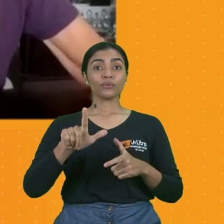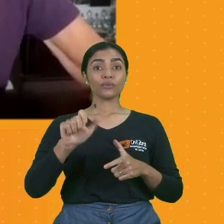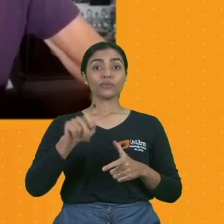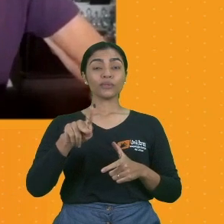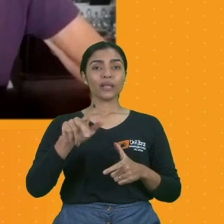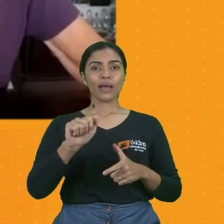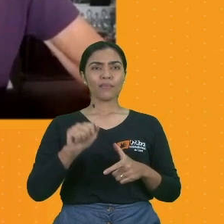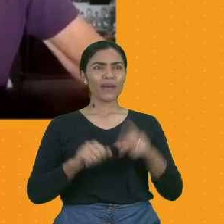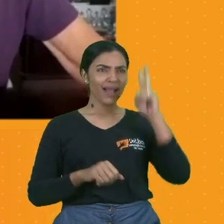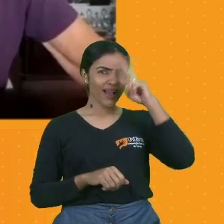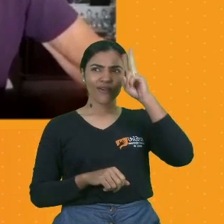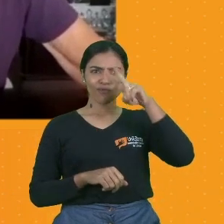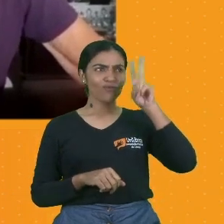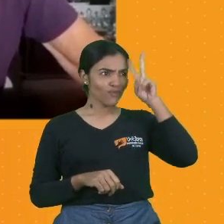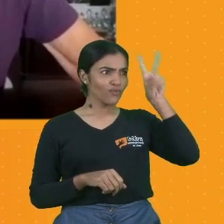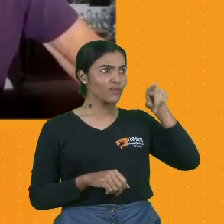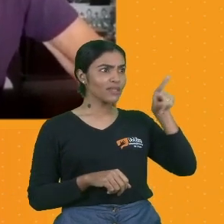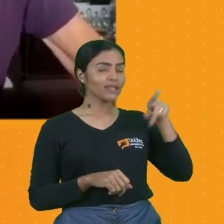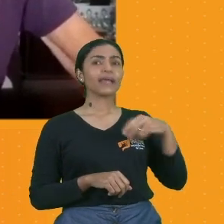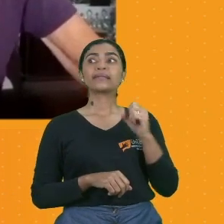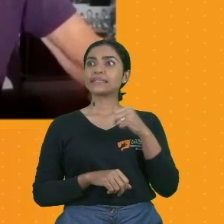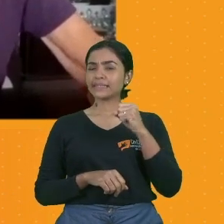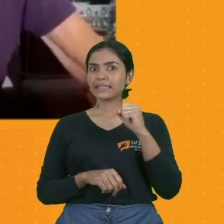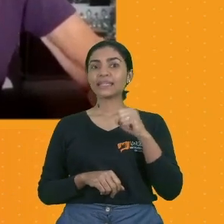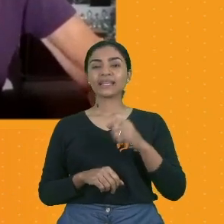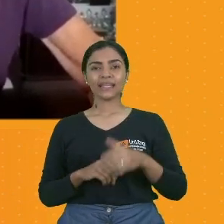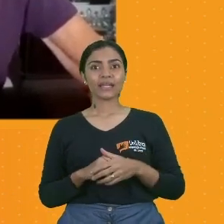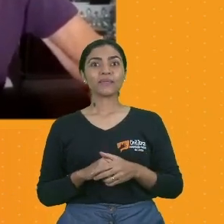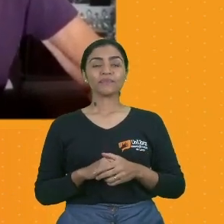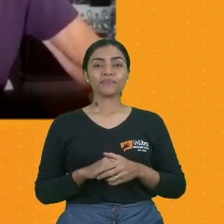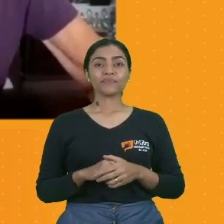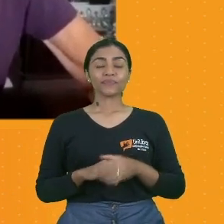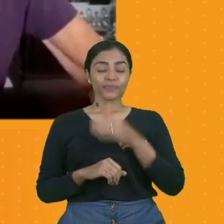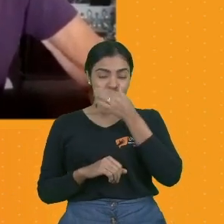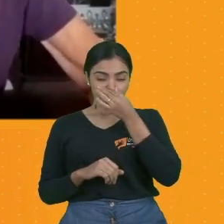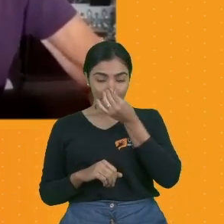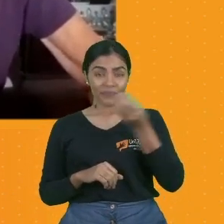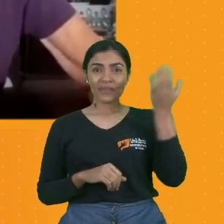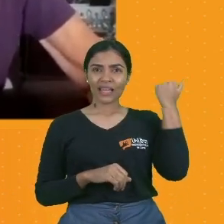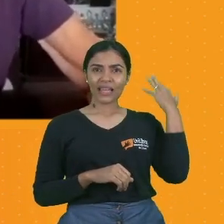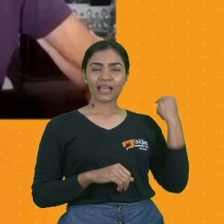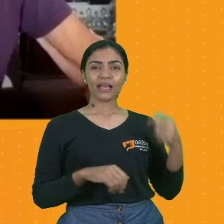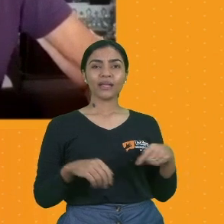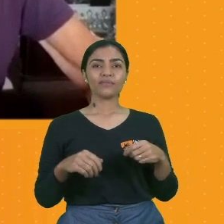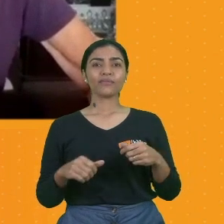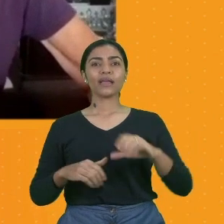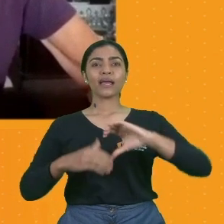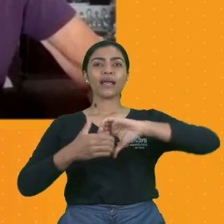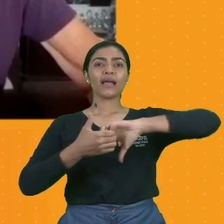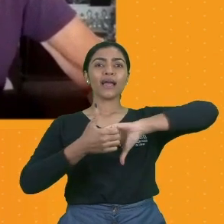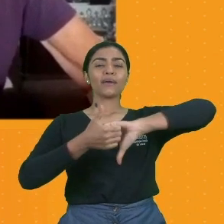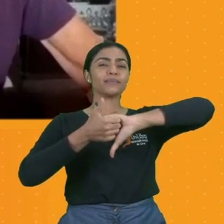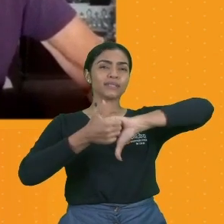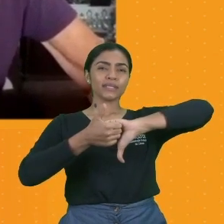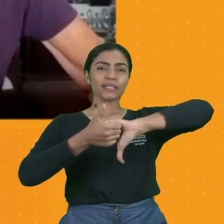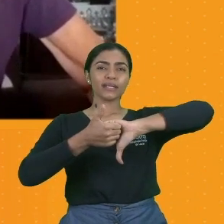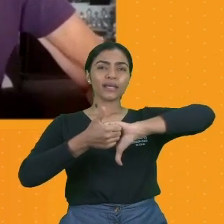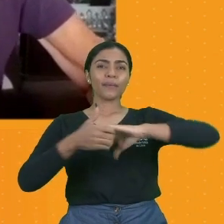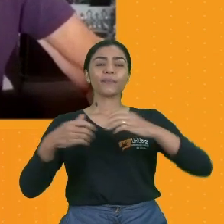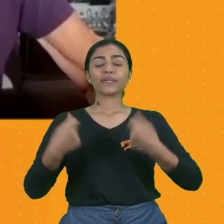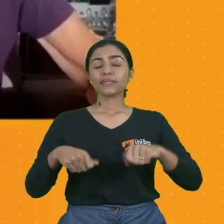sim sinto uma pesquisa naquele tempo inteiro preciso é pati pati inventar a menina